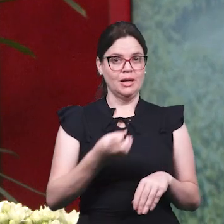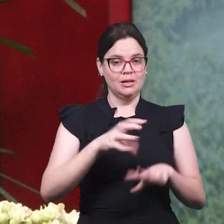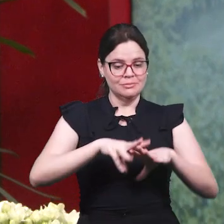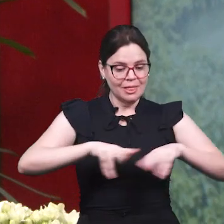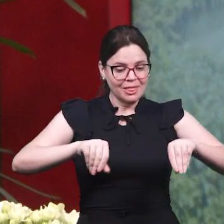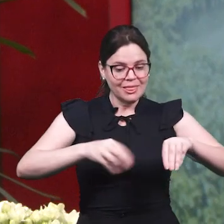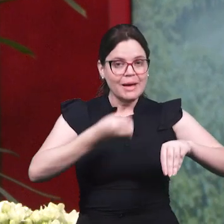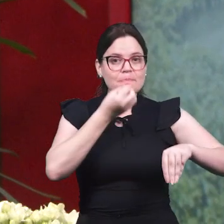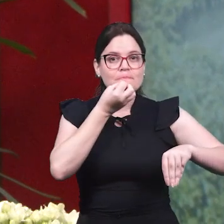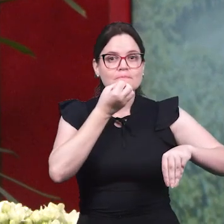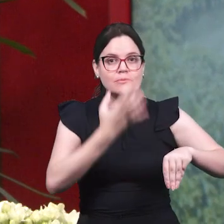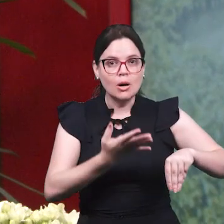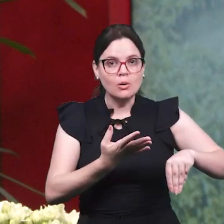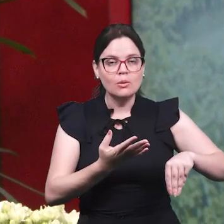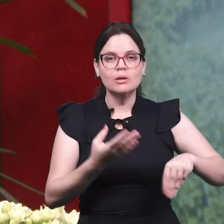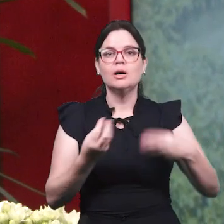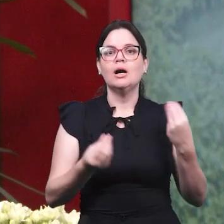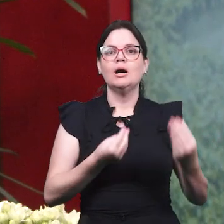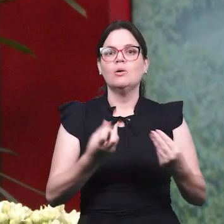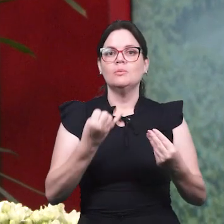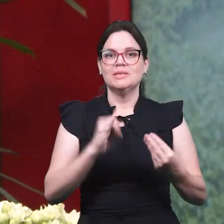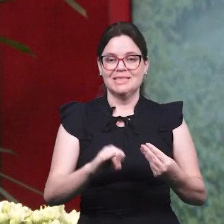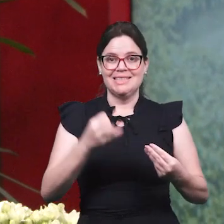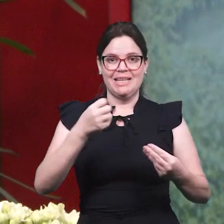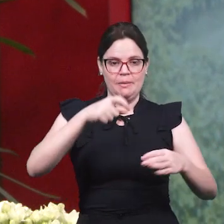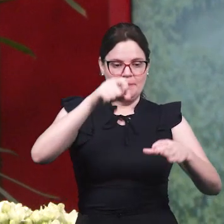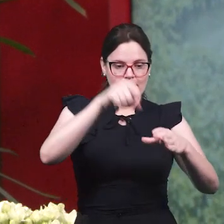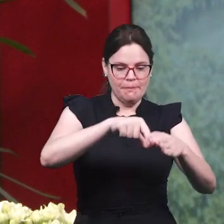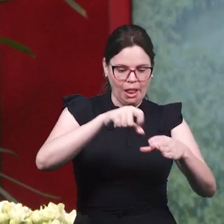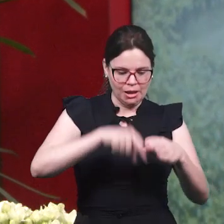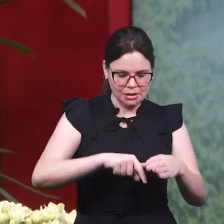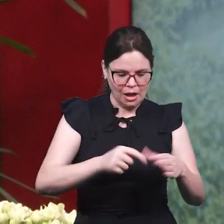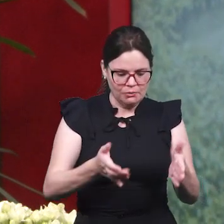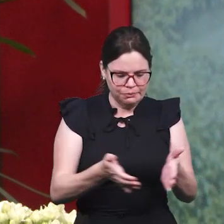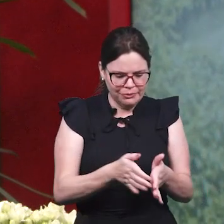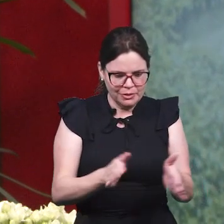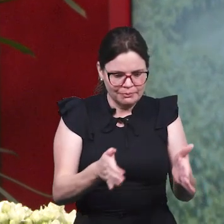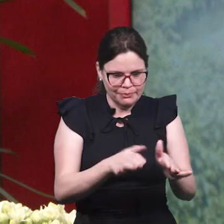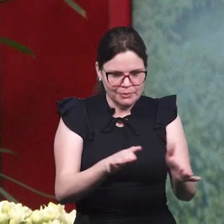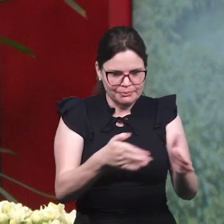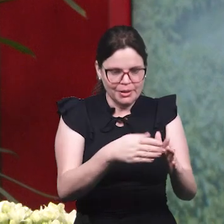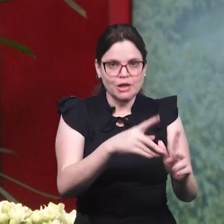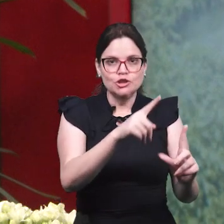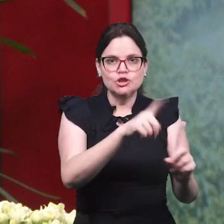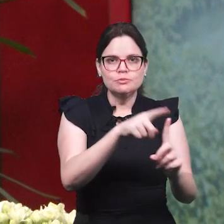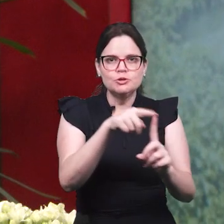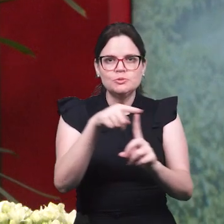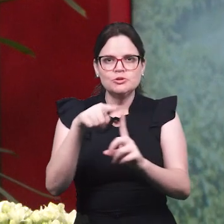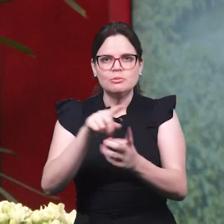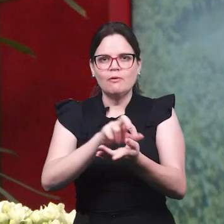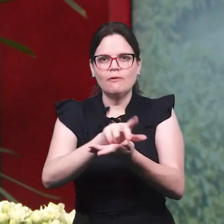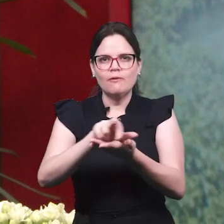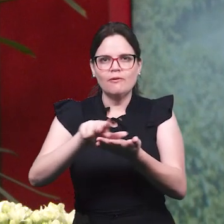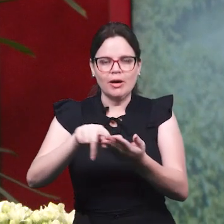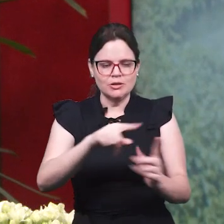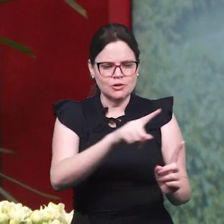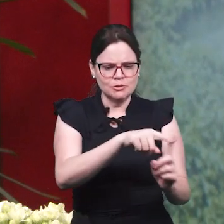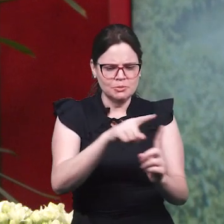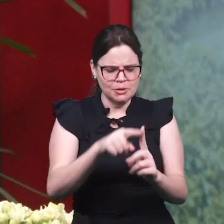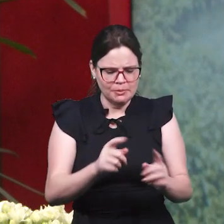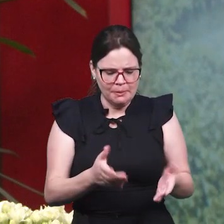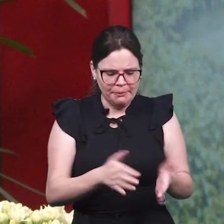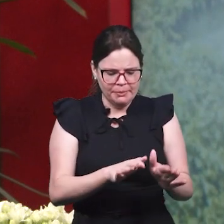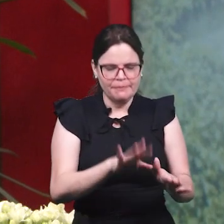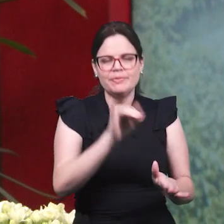ele é um meio apropriado para o cultivo de vários tipos de culturas, né? Culturas diferentes,